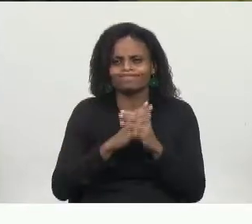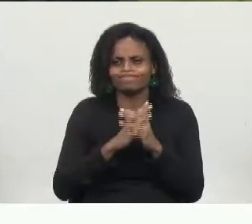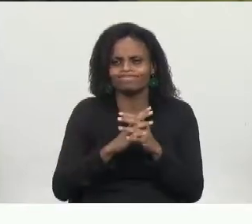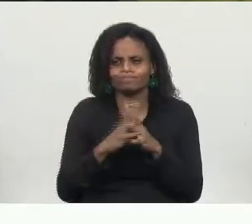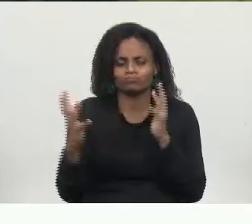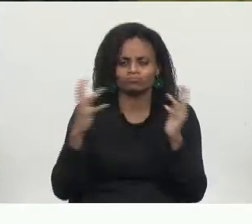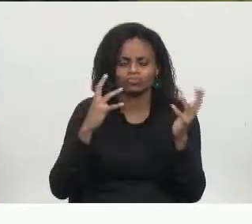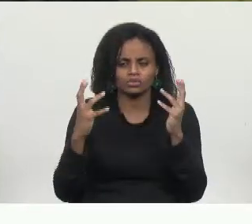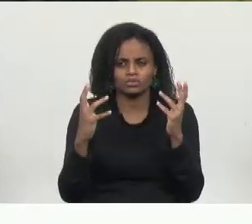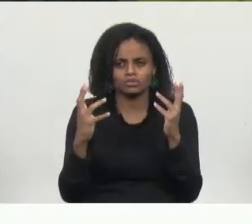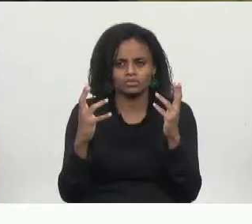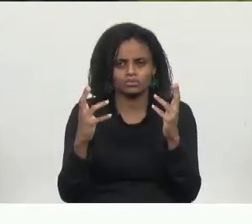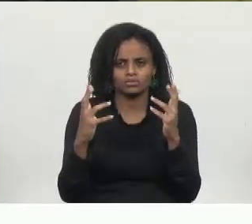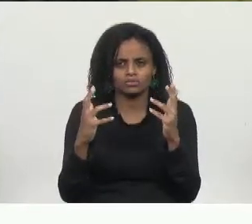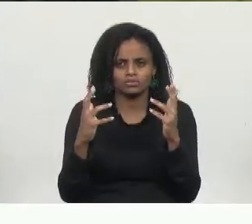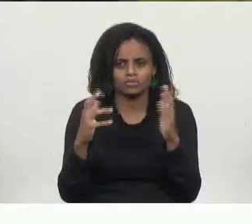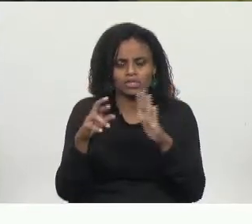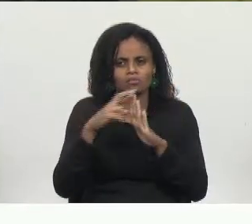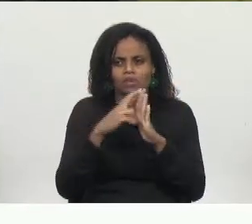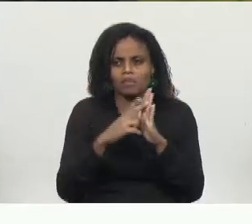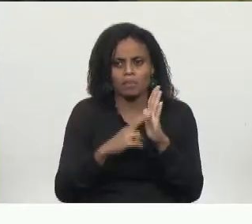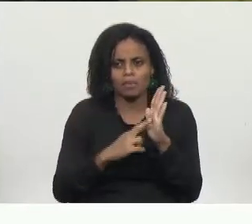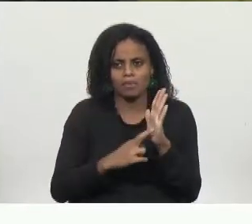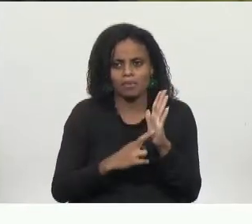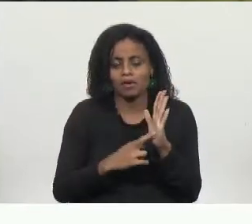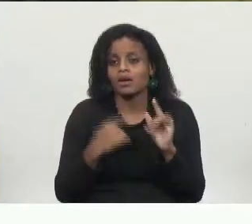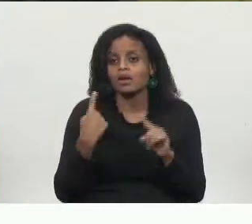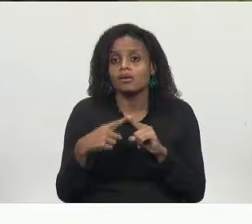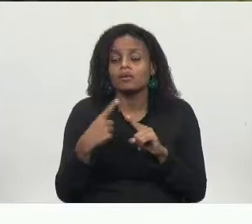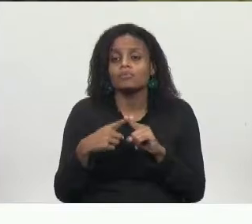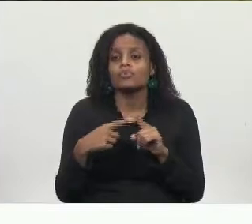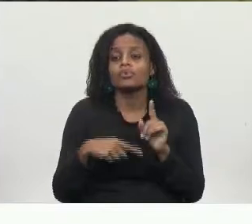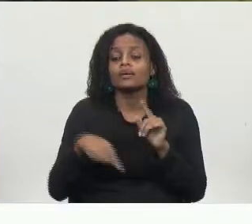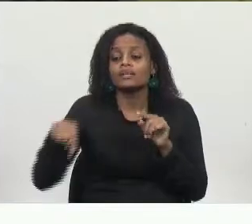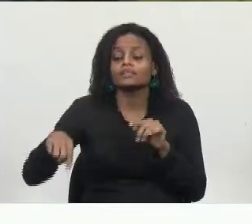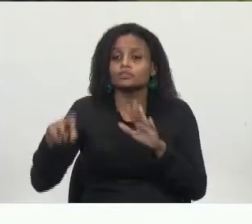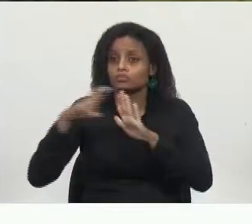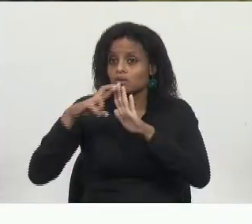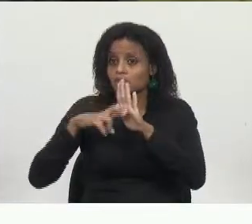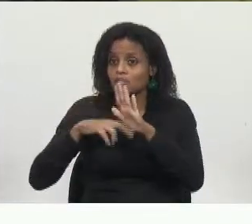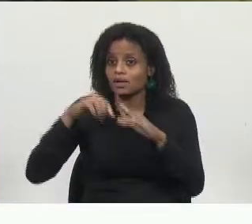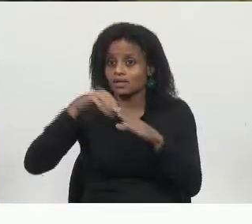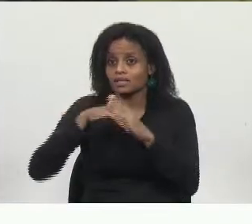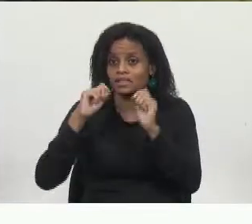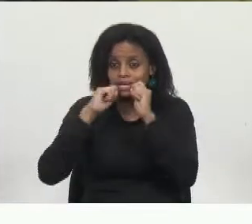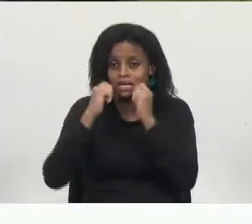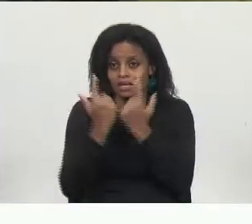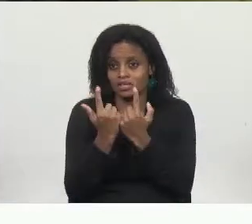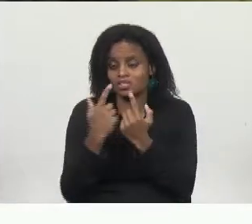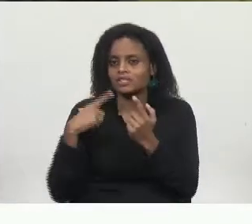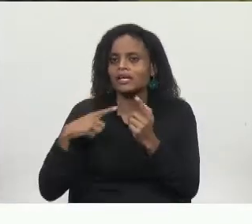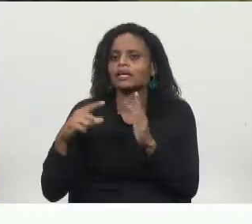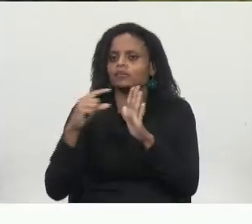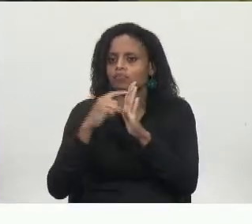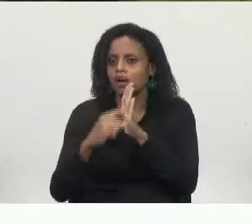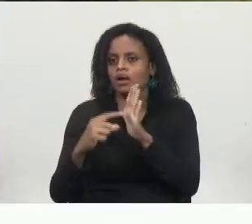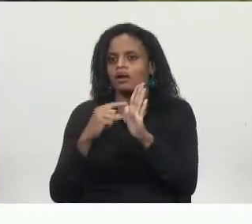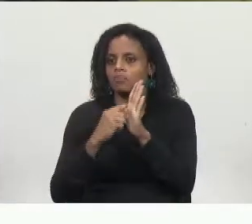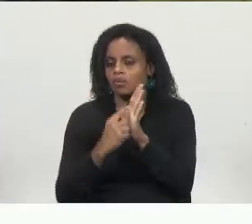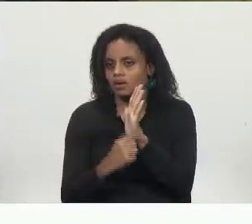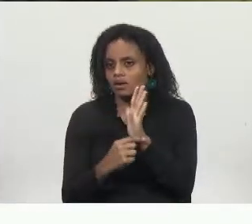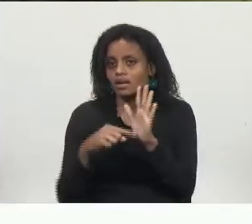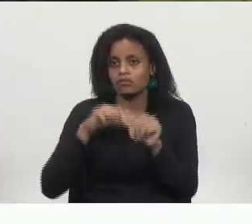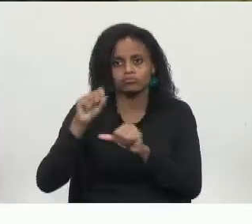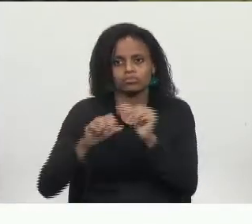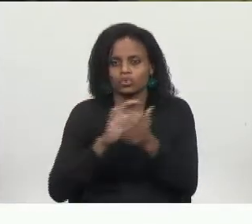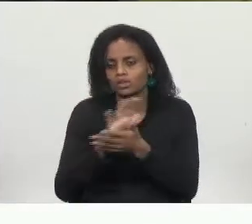redação. Está meio confusa essa redação, porque essas vedações do regimento, ela tem o parágrafo 2º, entendeu? Que ela não fez